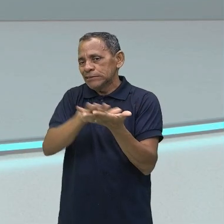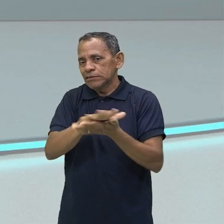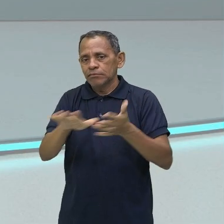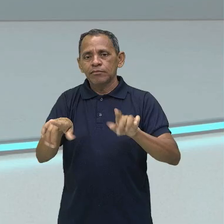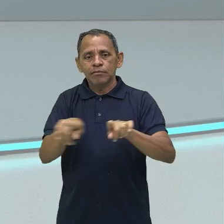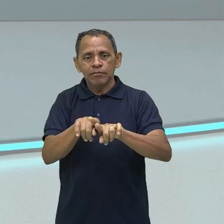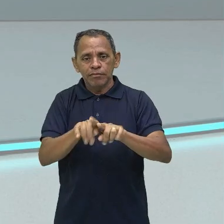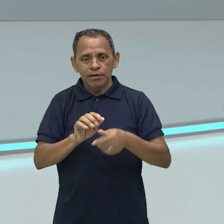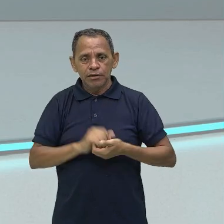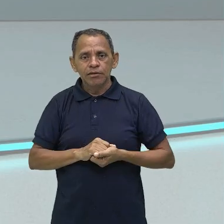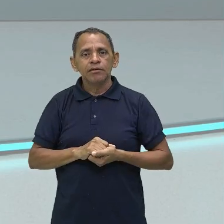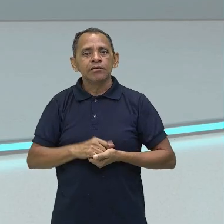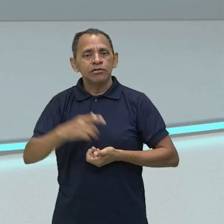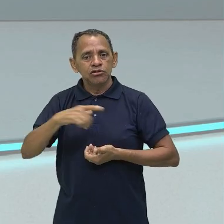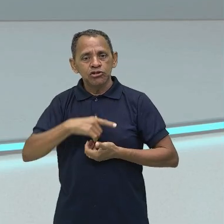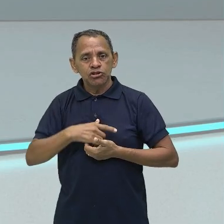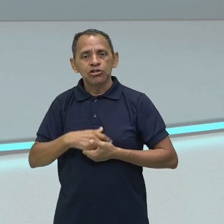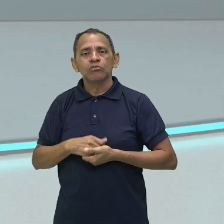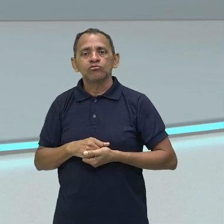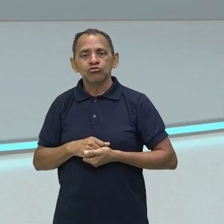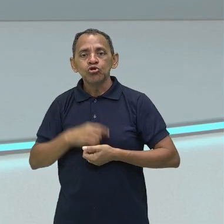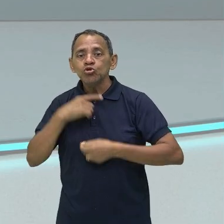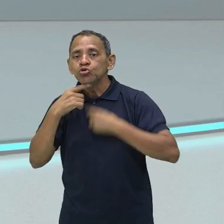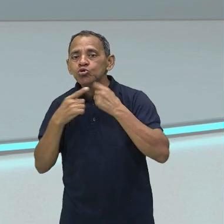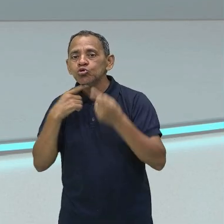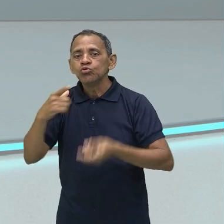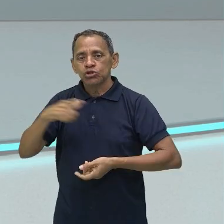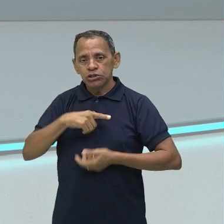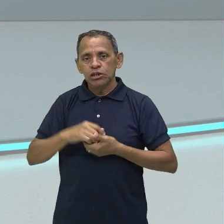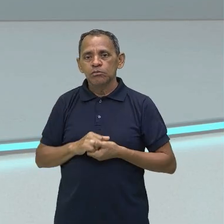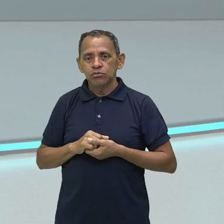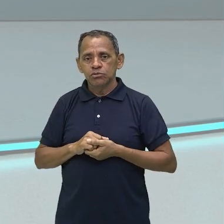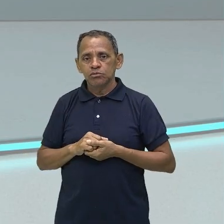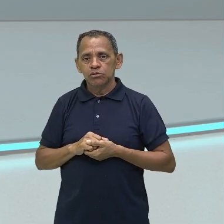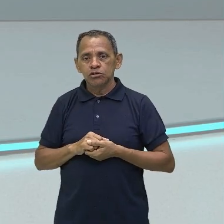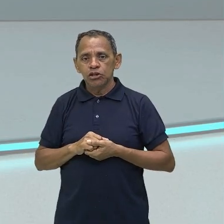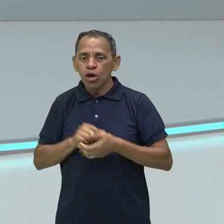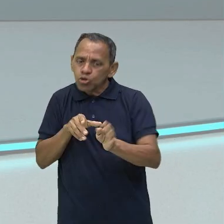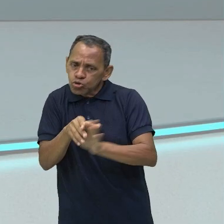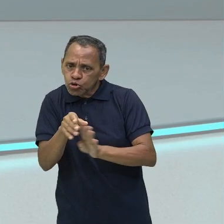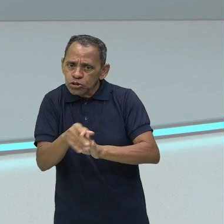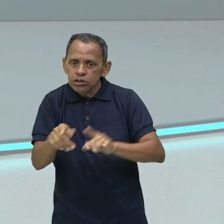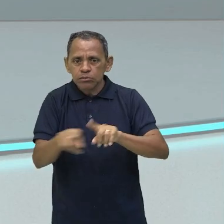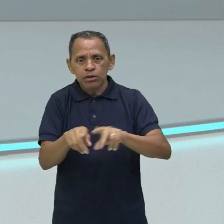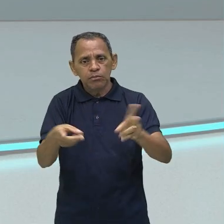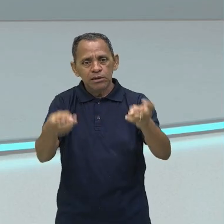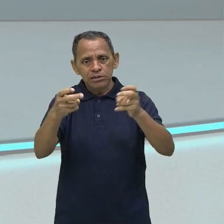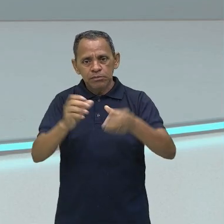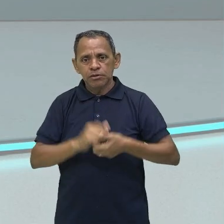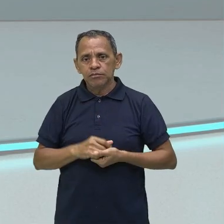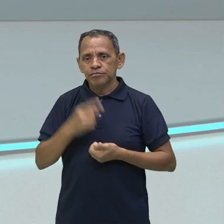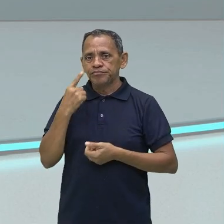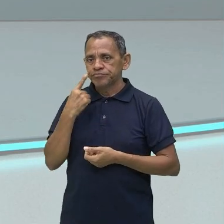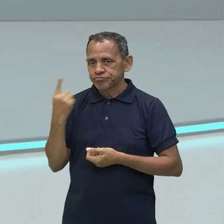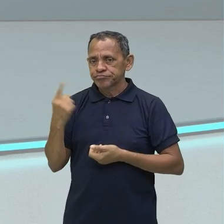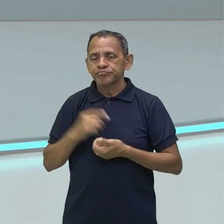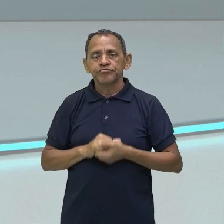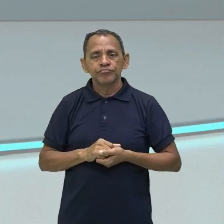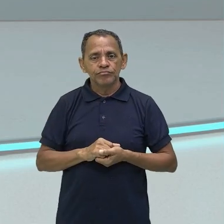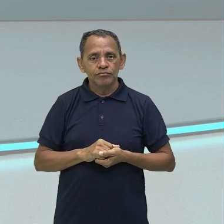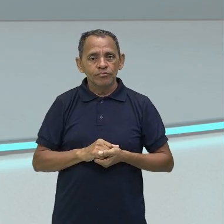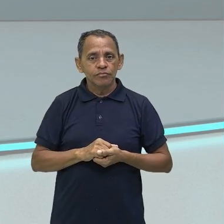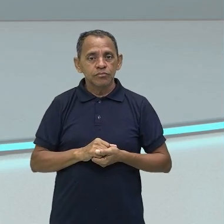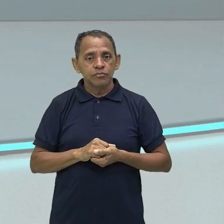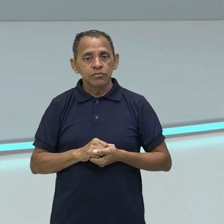de incógnitas. Isso é o que nos move. Então perceba comigo. Aqui a gente vai